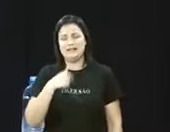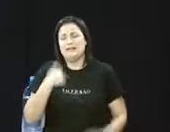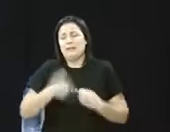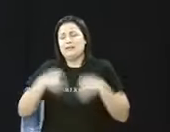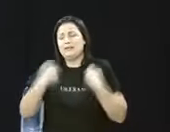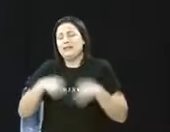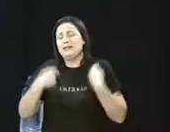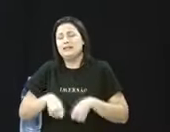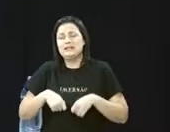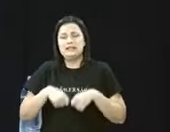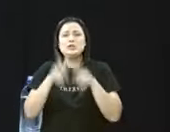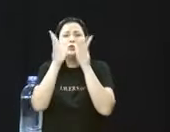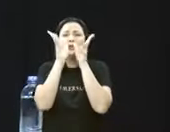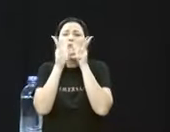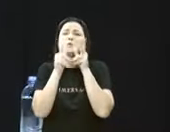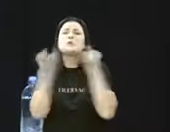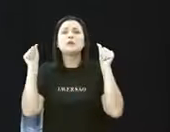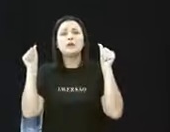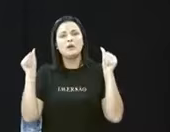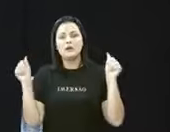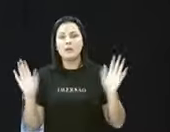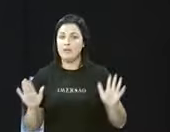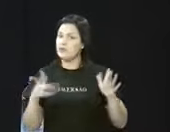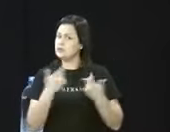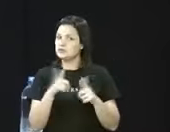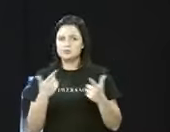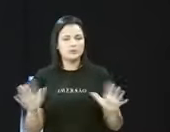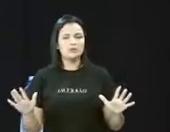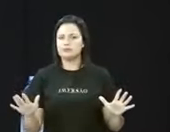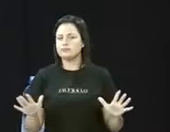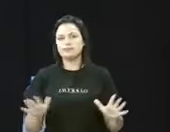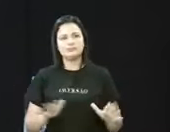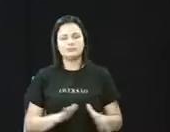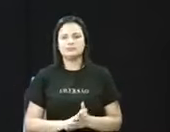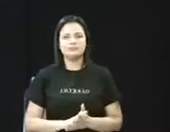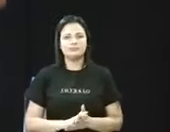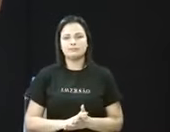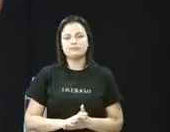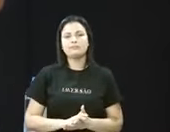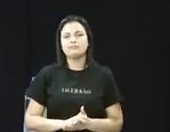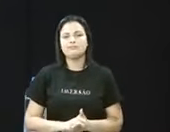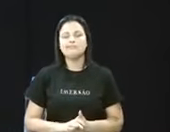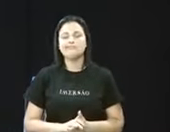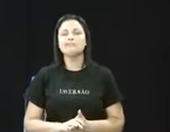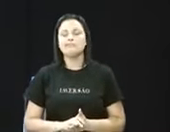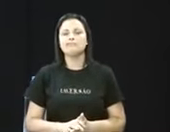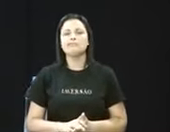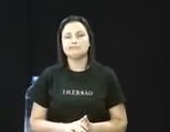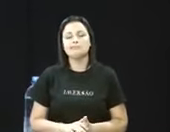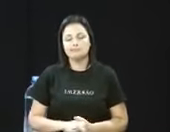pureza na boca, mas eu não tenho. Não tem um profeta dizendo, Senhor Deus, Pai amado, tu